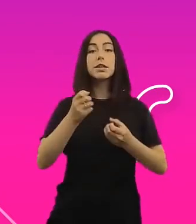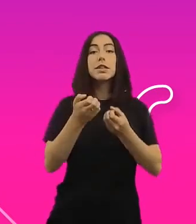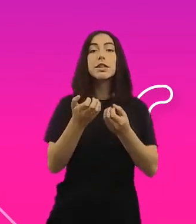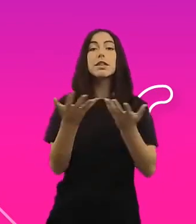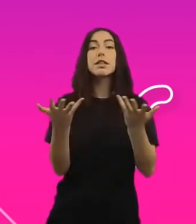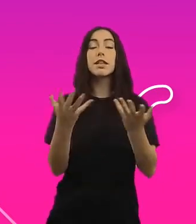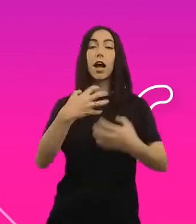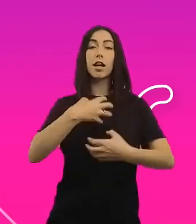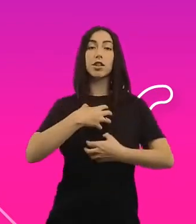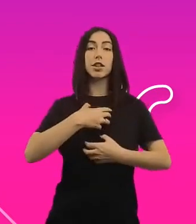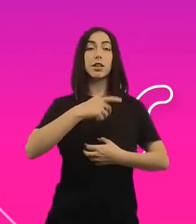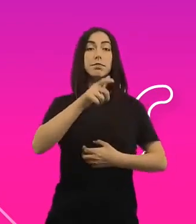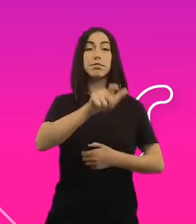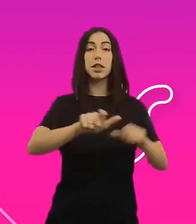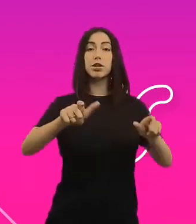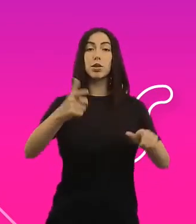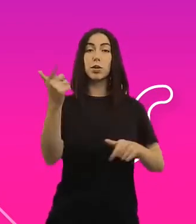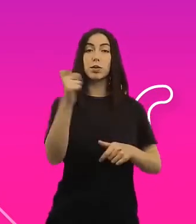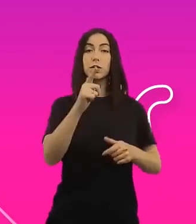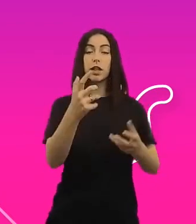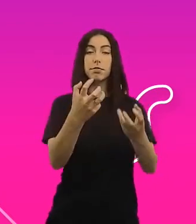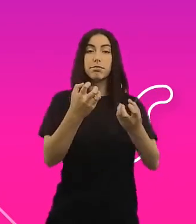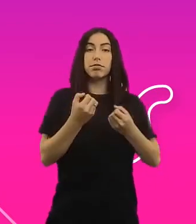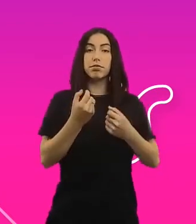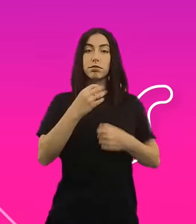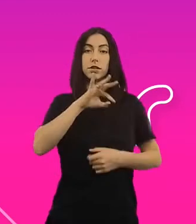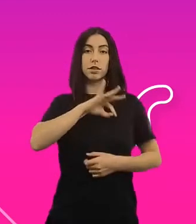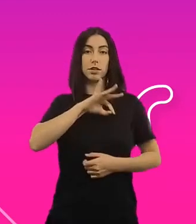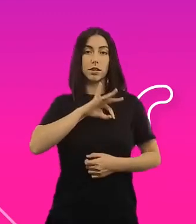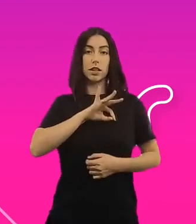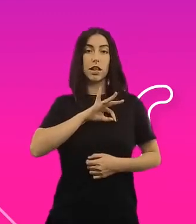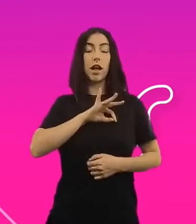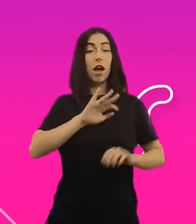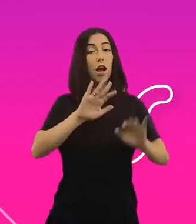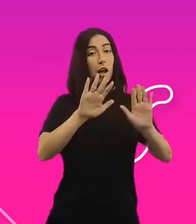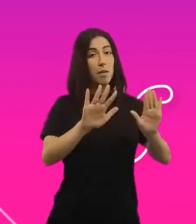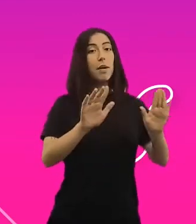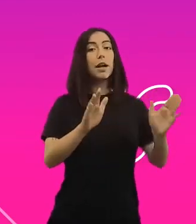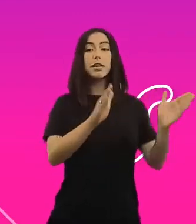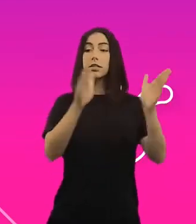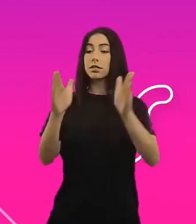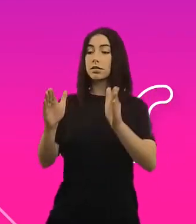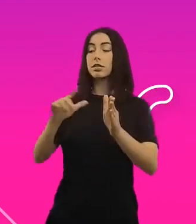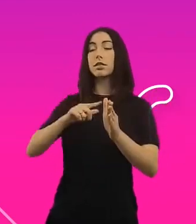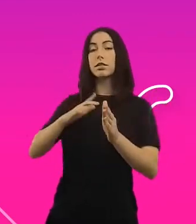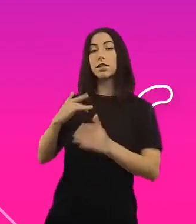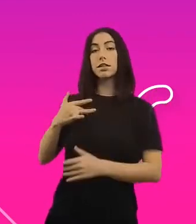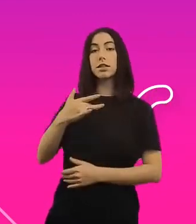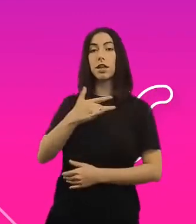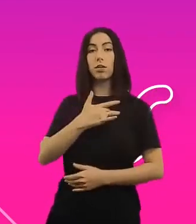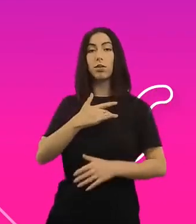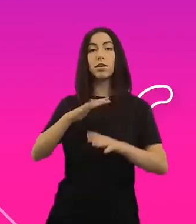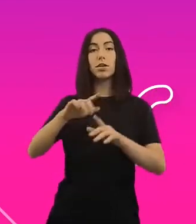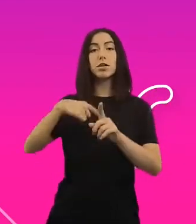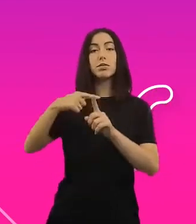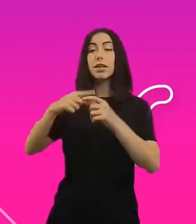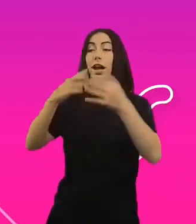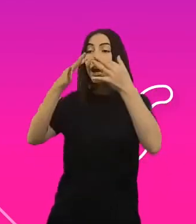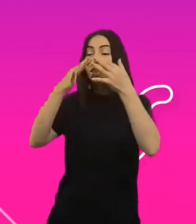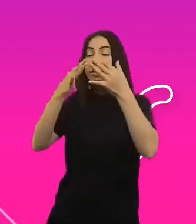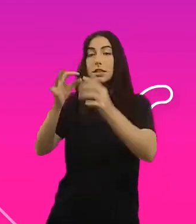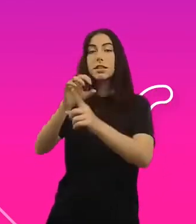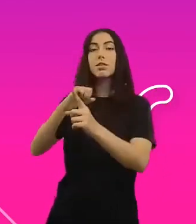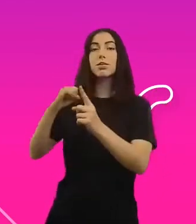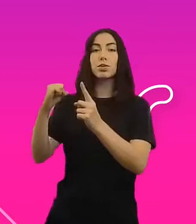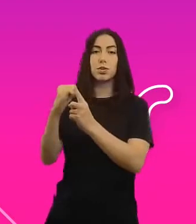gente também vai trabalhar a saúde e a proteção social, né? No caso da violência doméstica, numa parceria com o Instituto Maria da